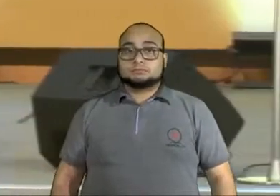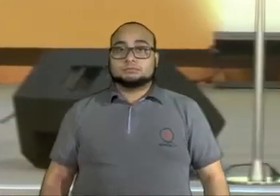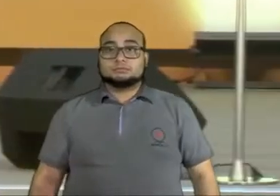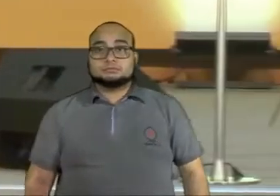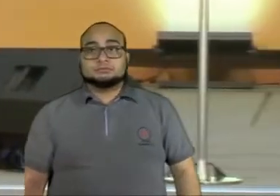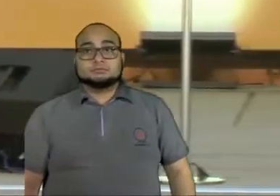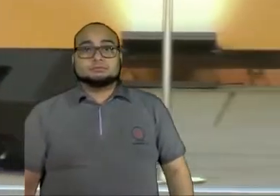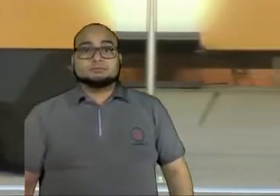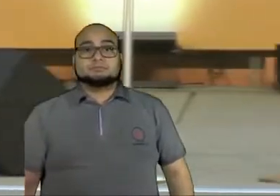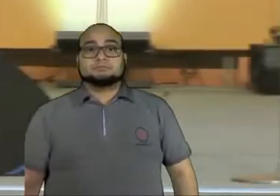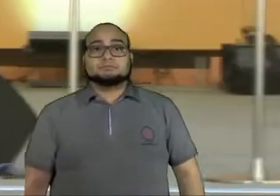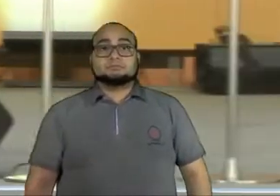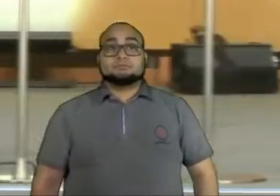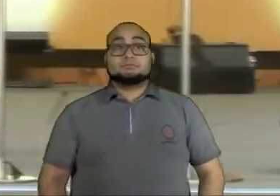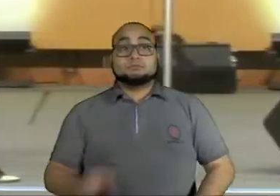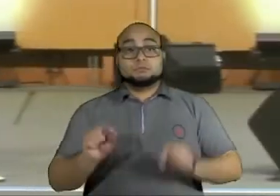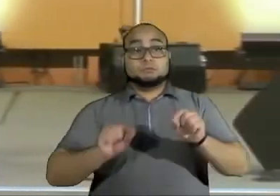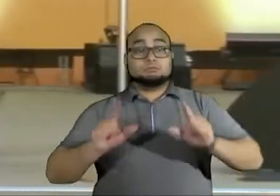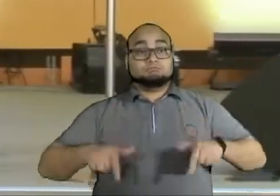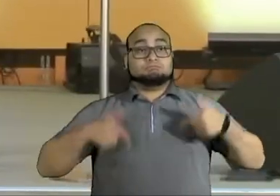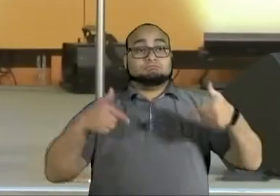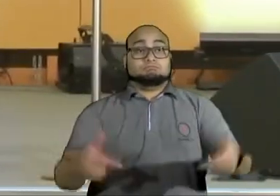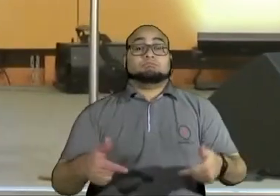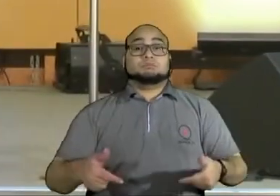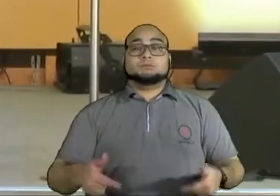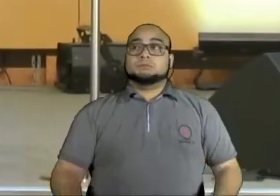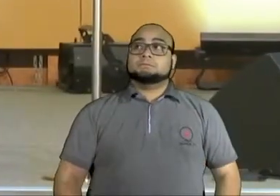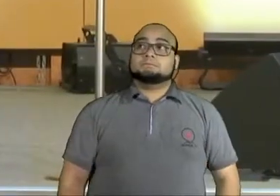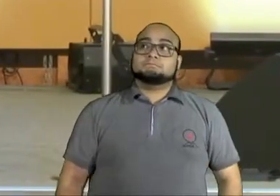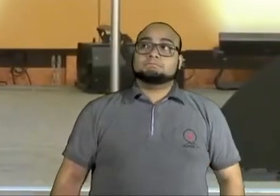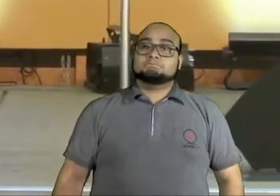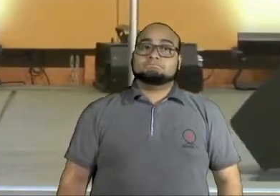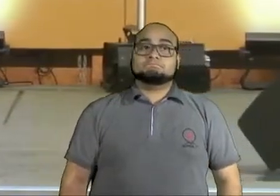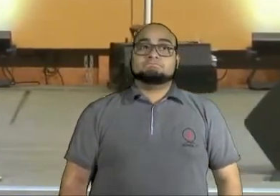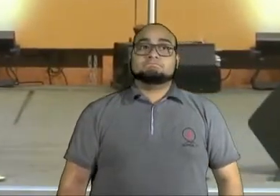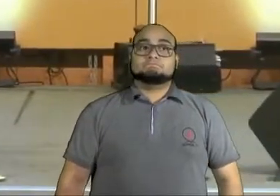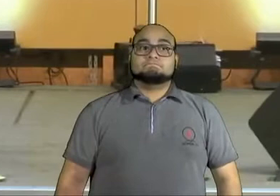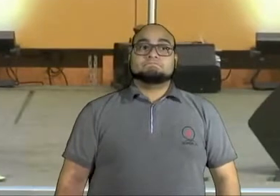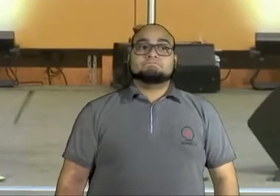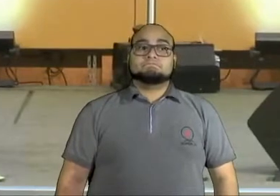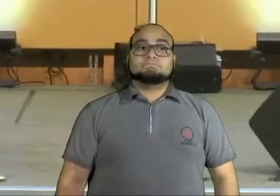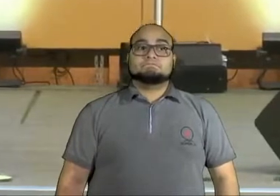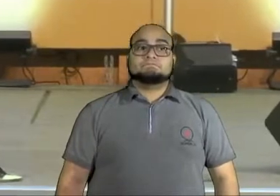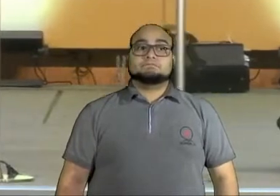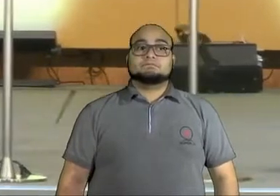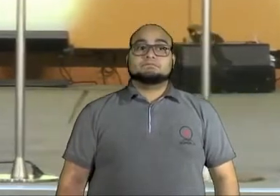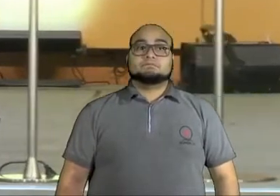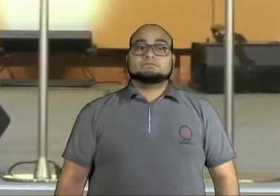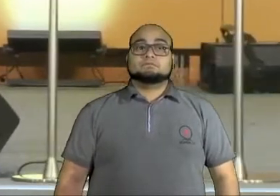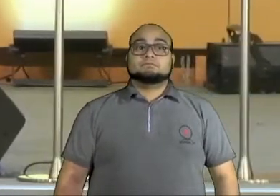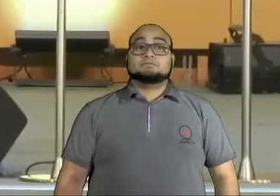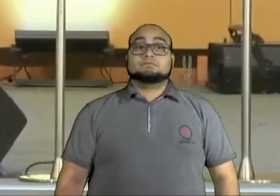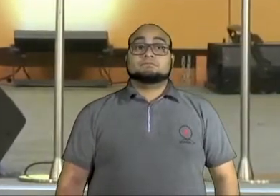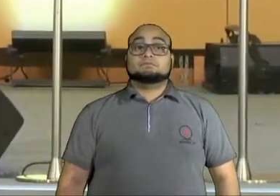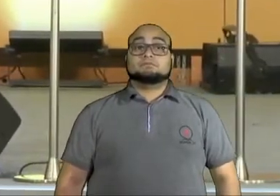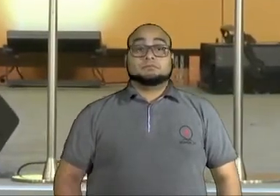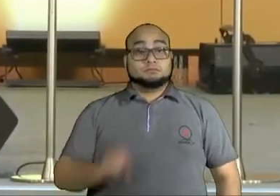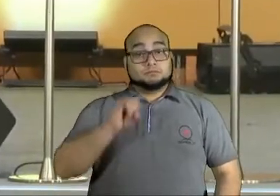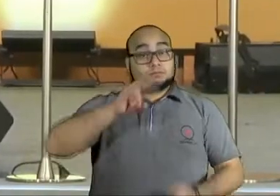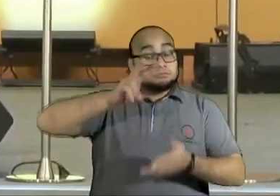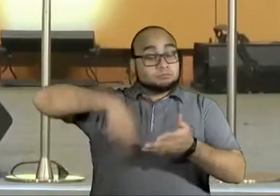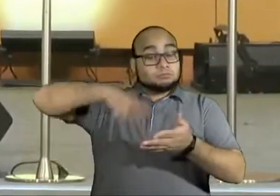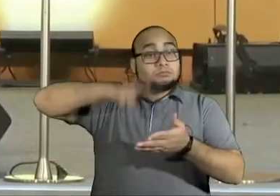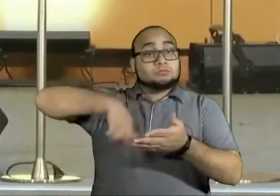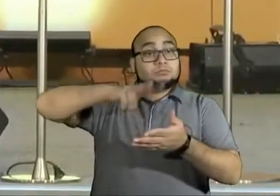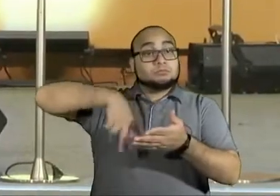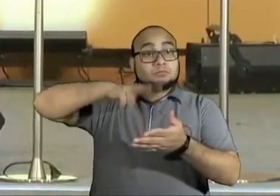fazer. Sabe por que teve milagre? Porque ela foi lá e derramou. E se você ler direitinho, em casa lê, não